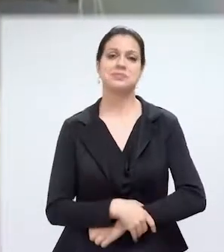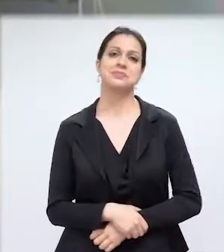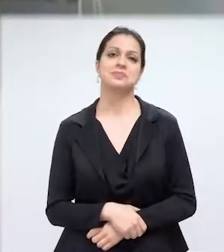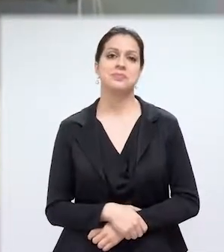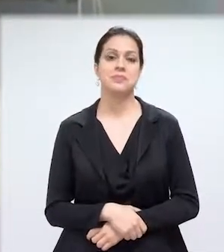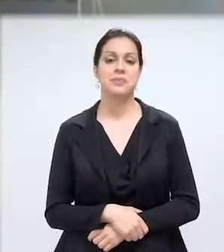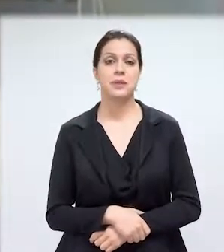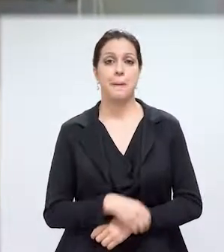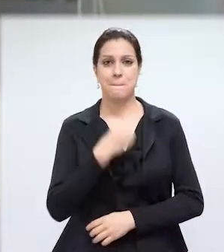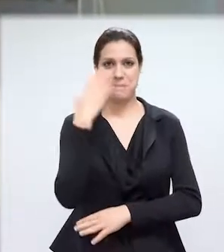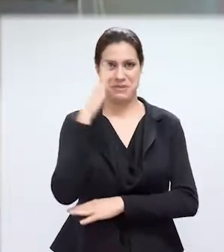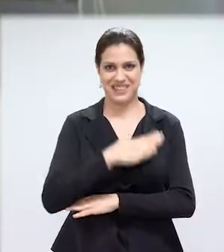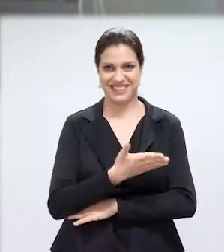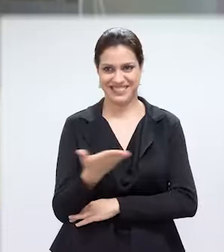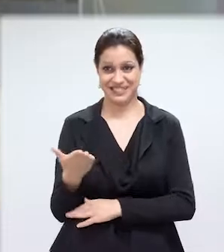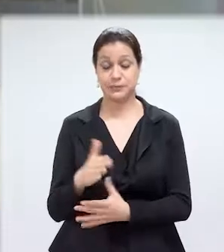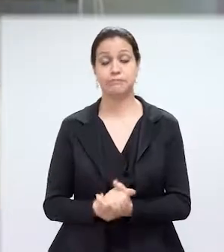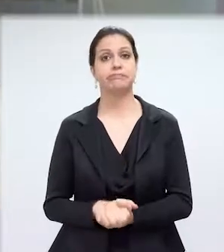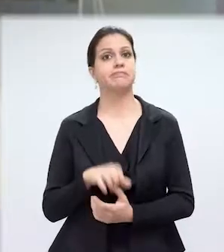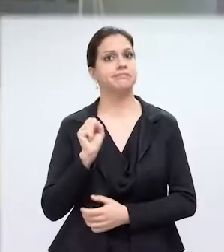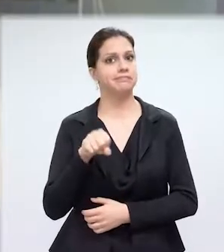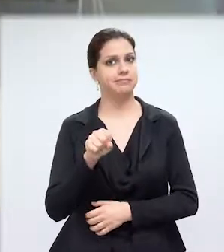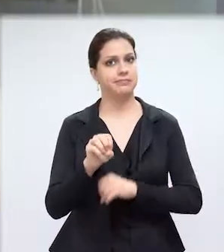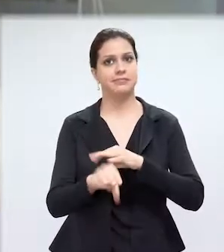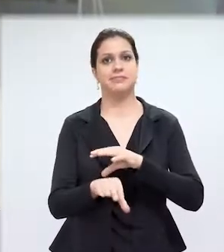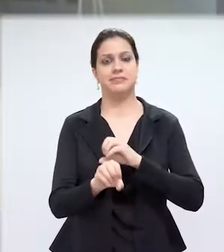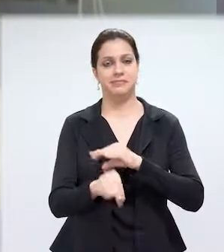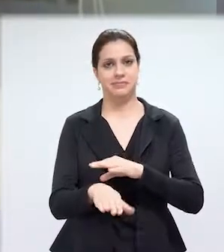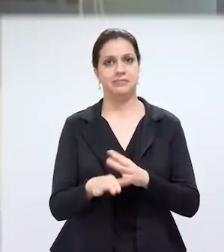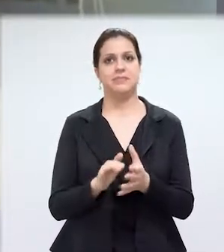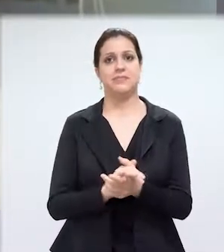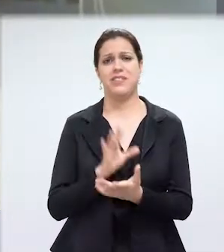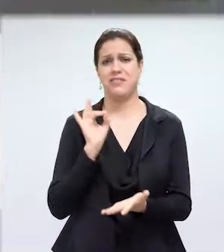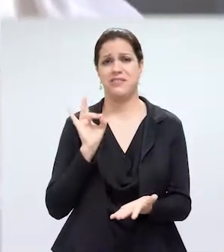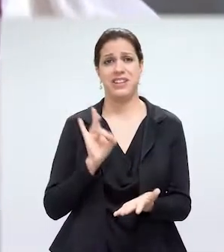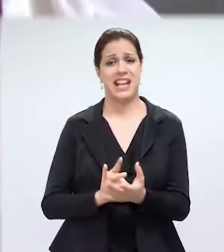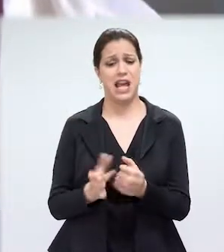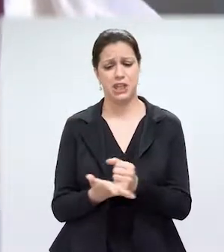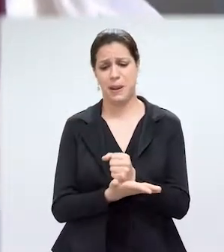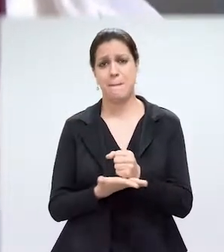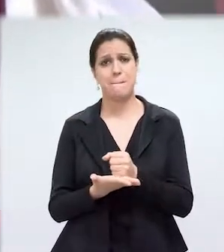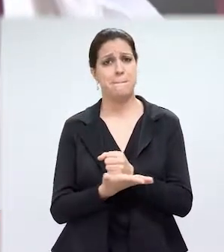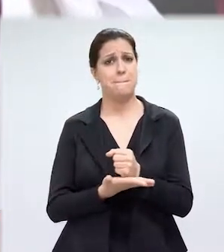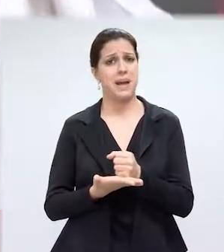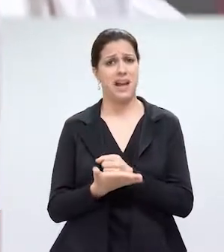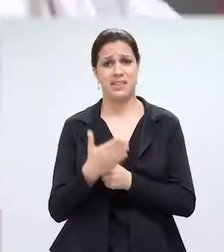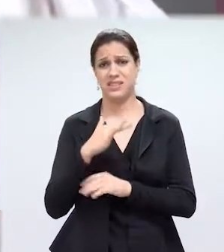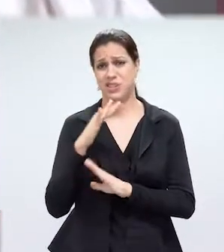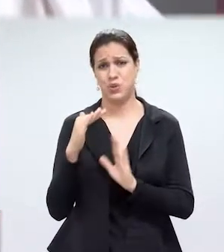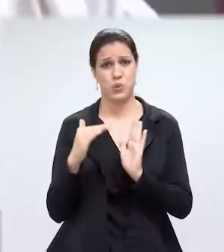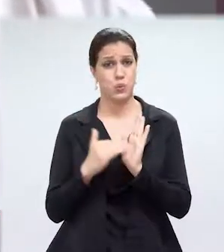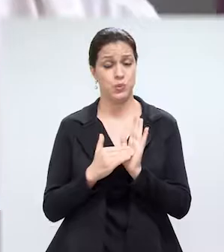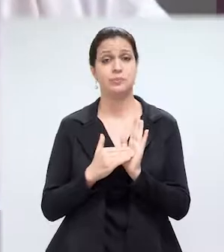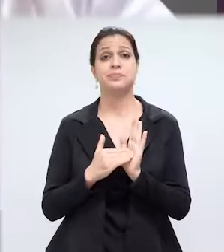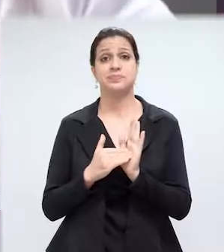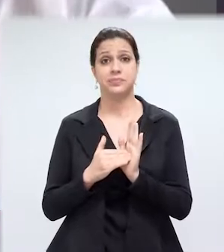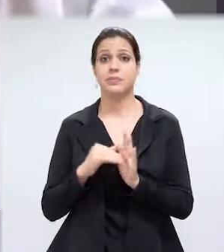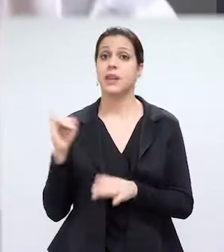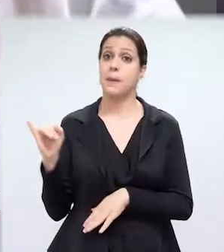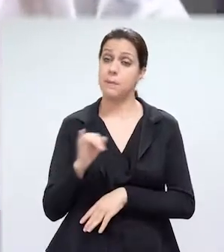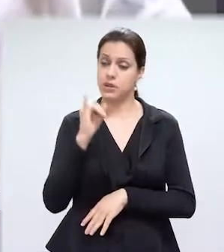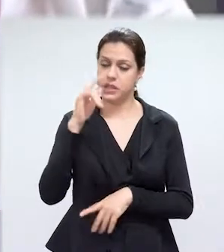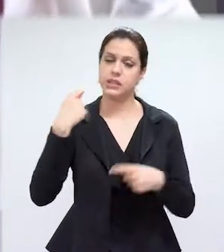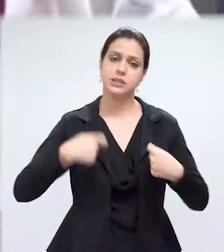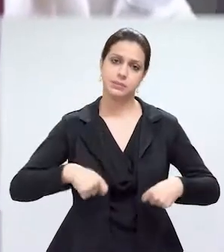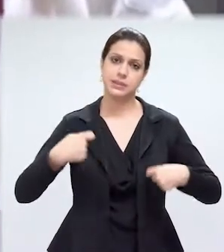relacionados à educação. Muito obrigada. E boa tarde. Pois é, e educação realmente é a base de tudo.